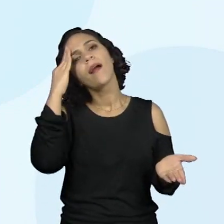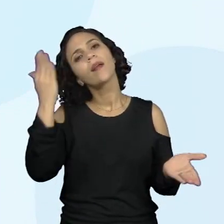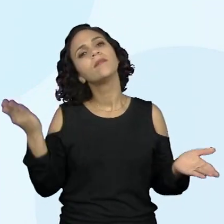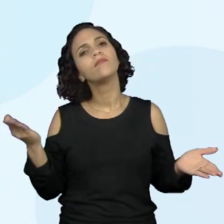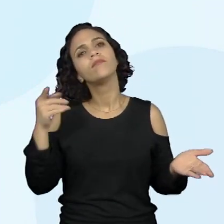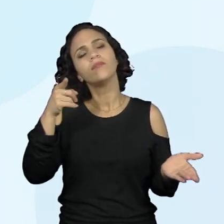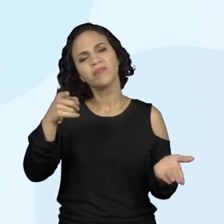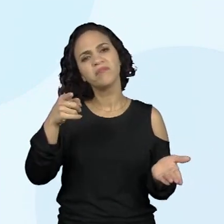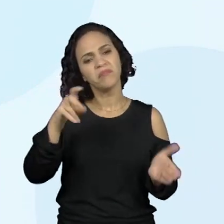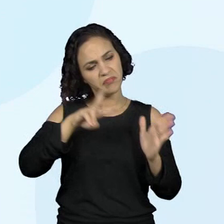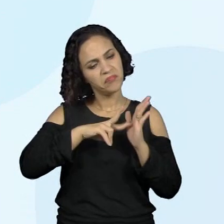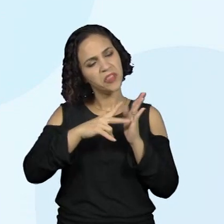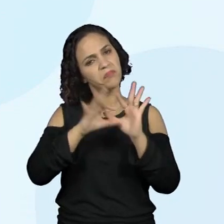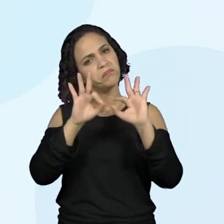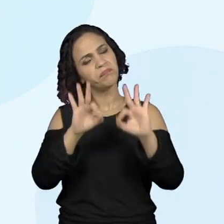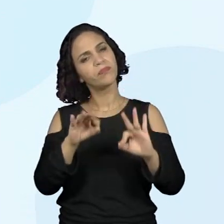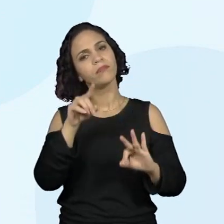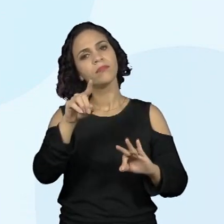isso é uma pirâmide?